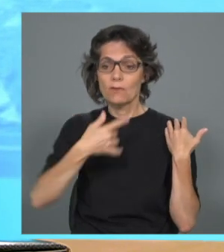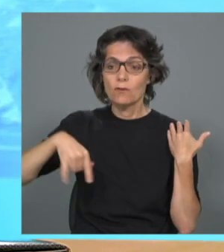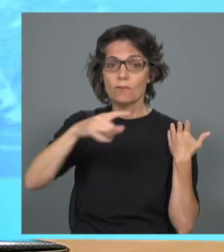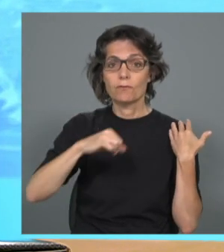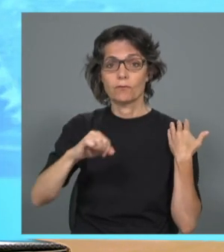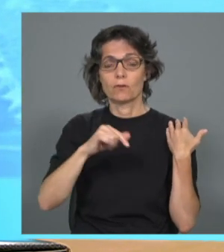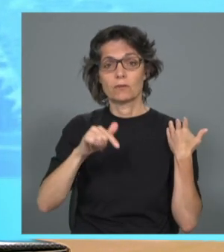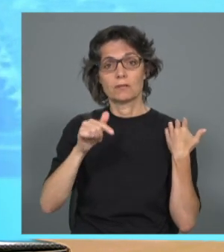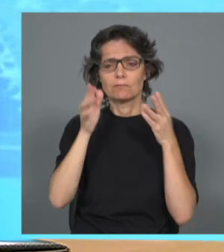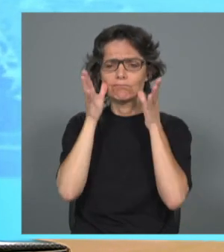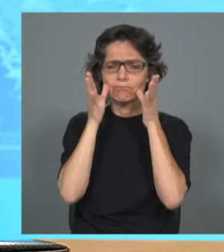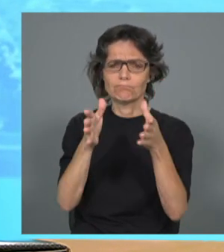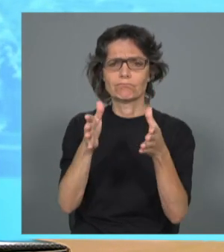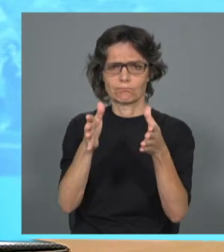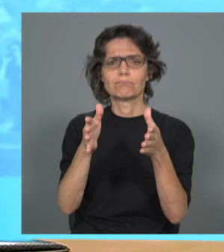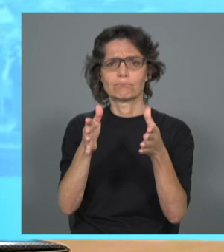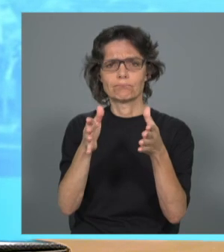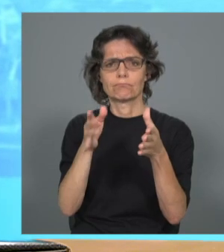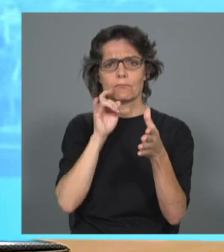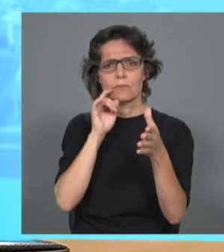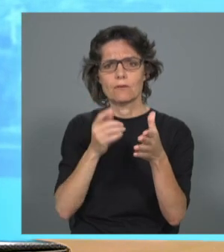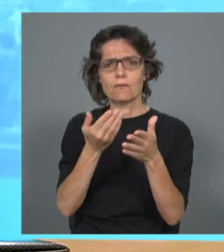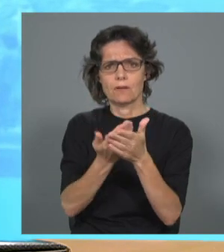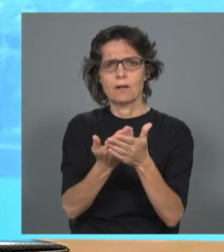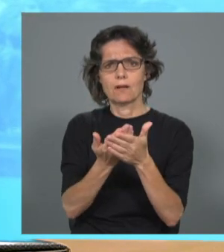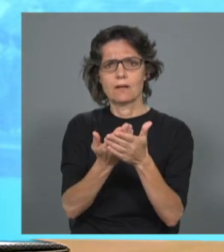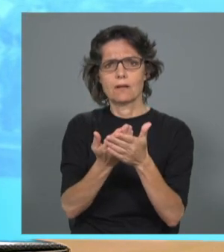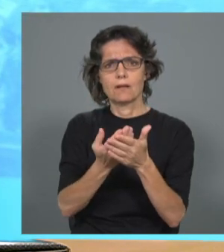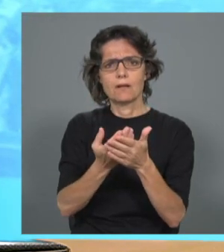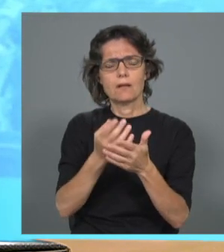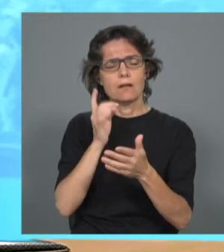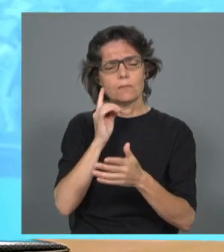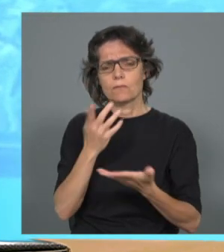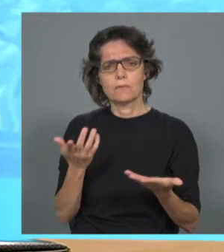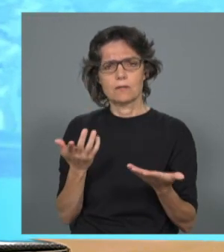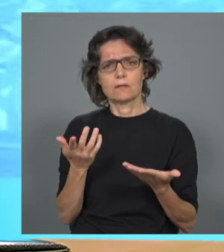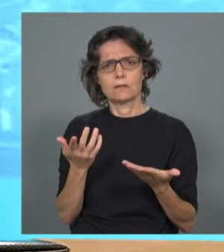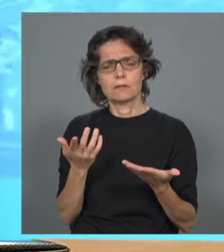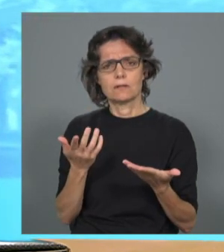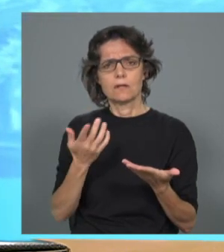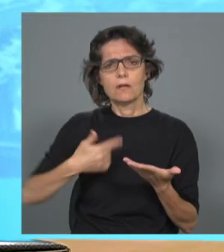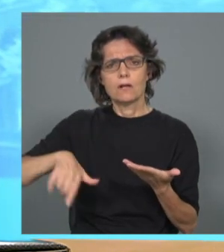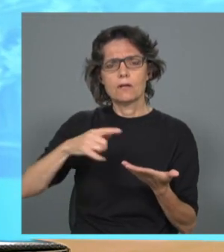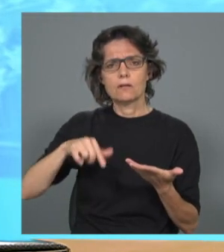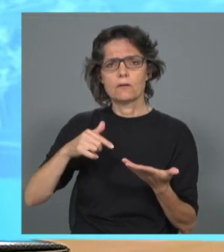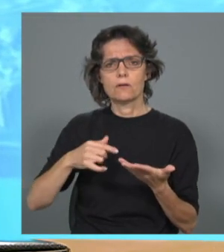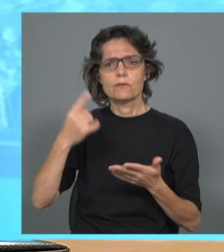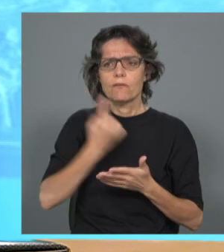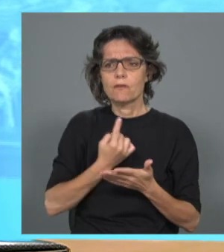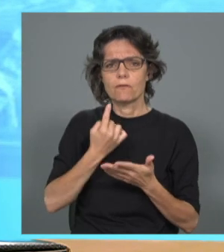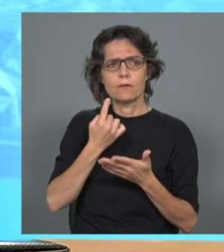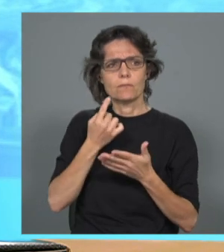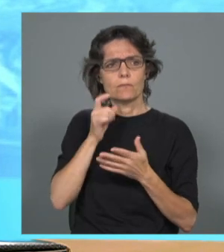muito constante e muito, de facto, presente e o envolver o máximo possível a todos, não